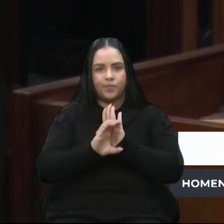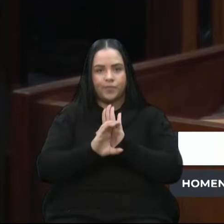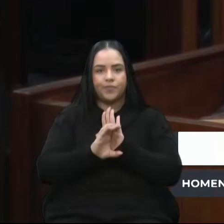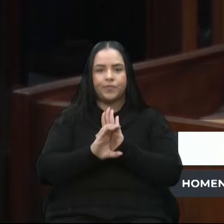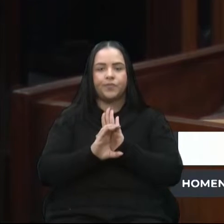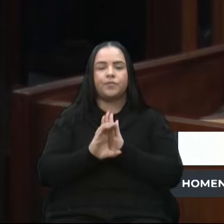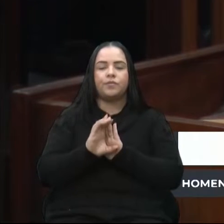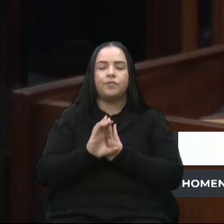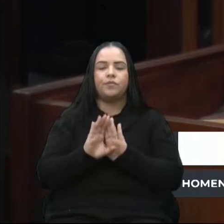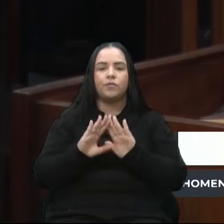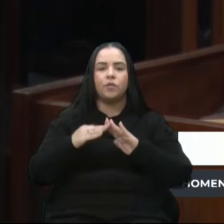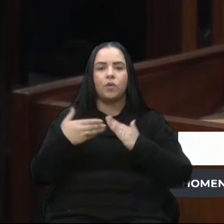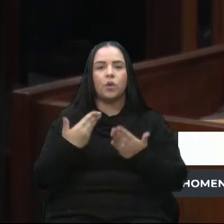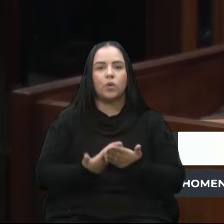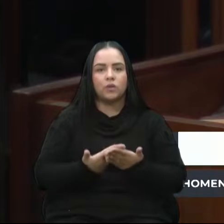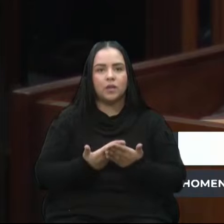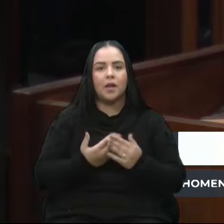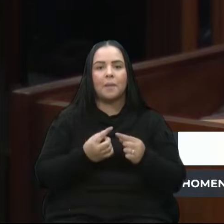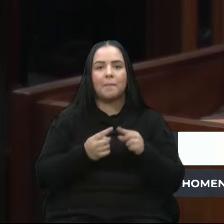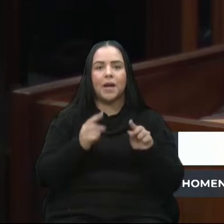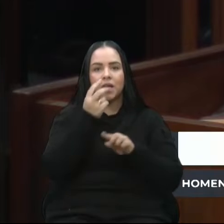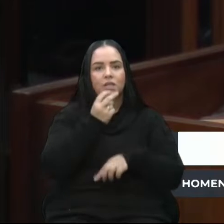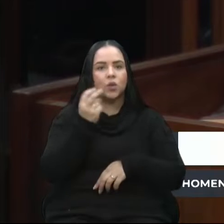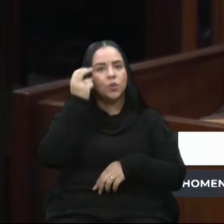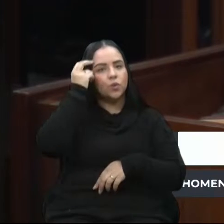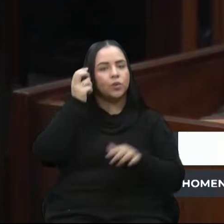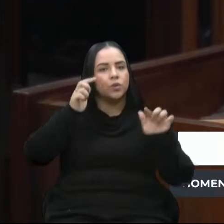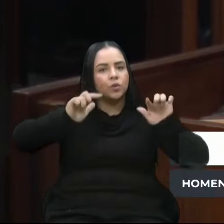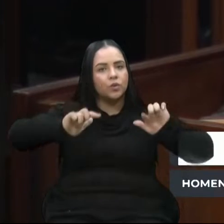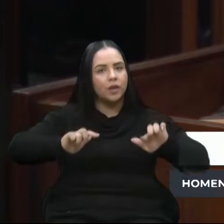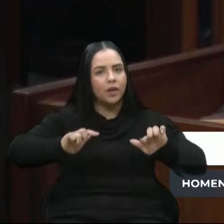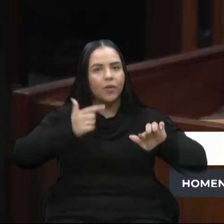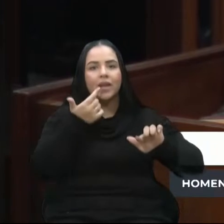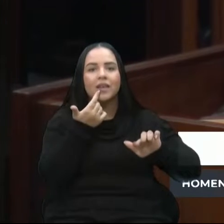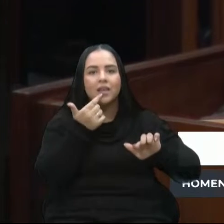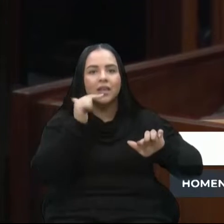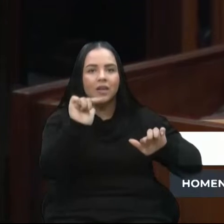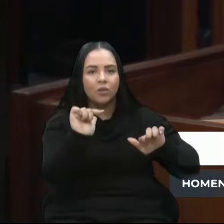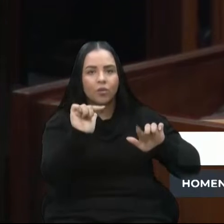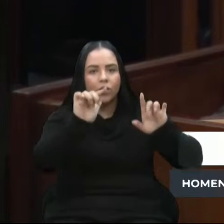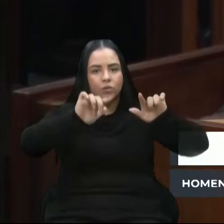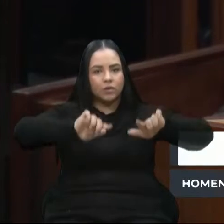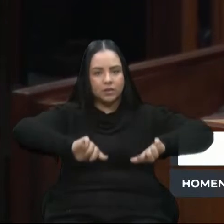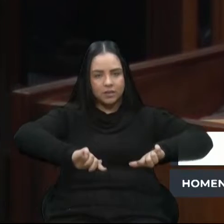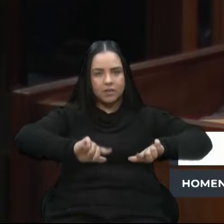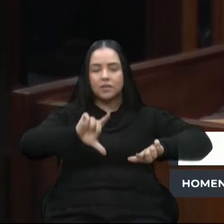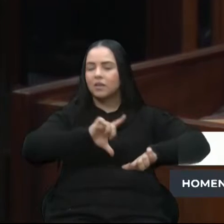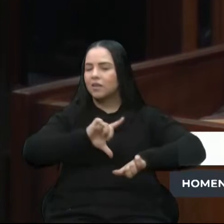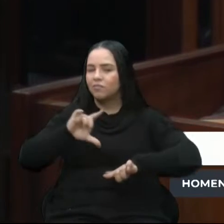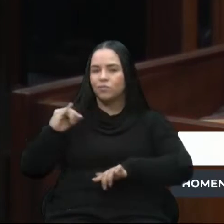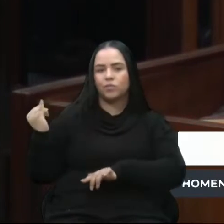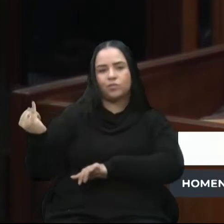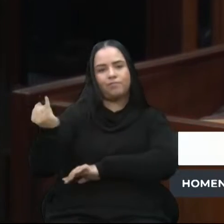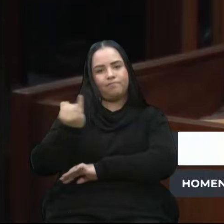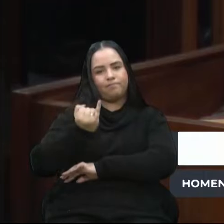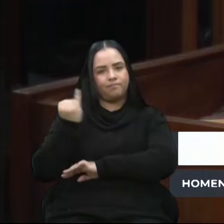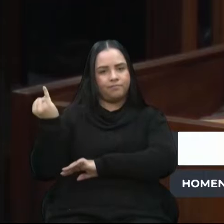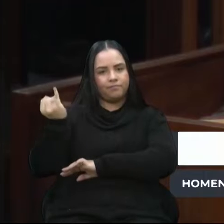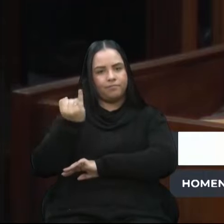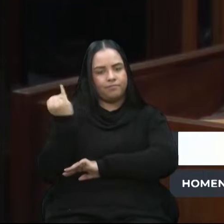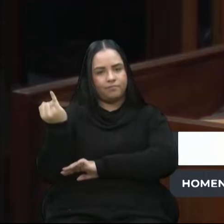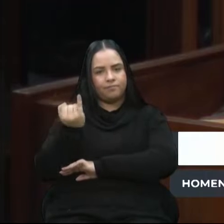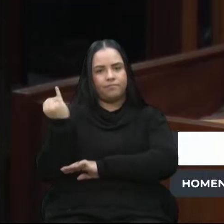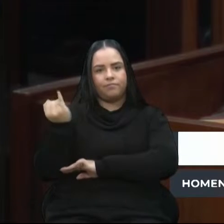a cultura local e as línguas locais têm uma importância muito grande para as